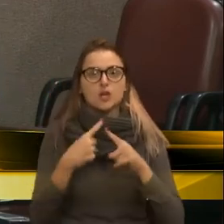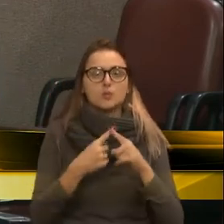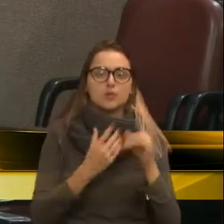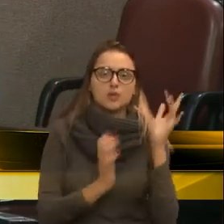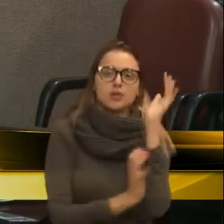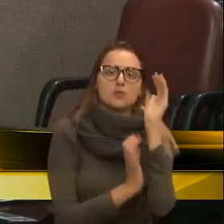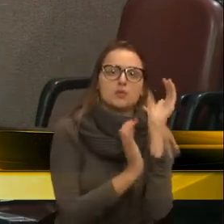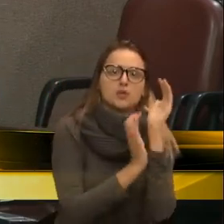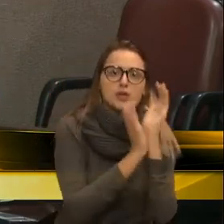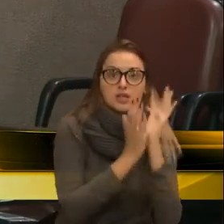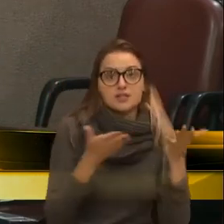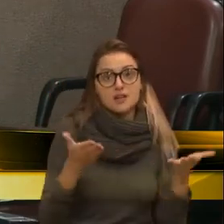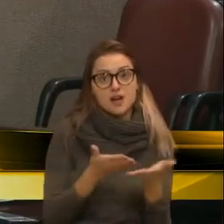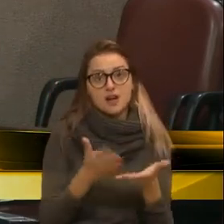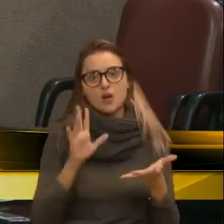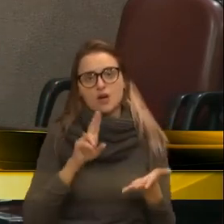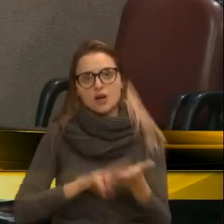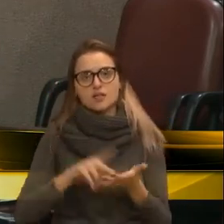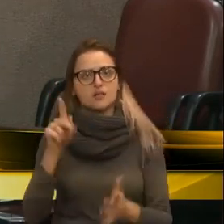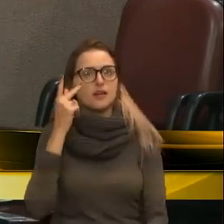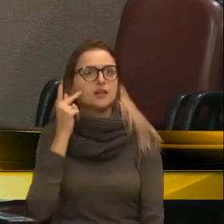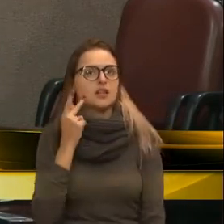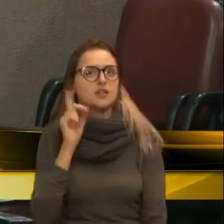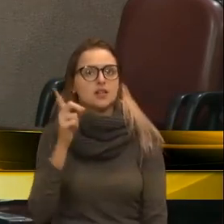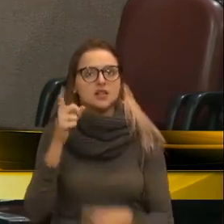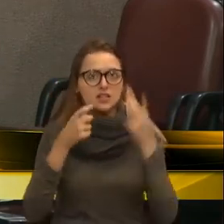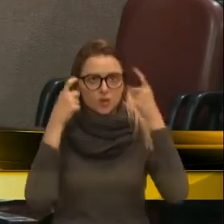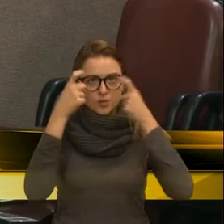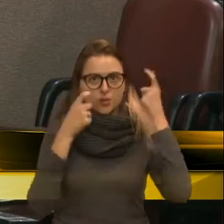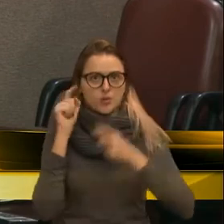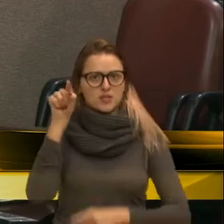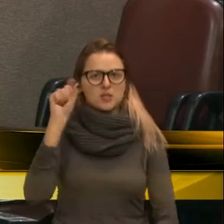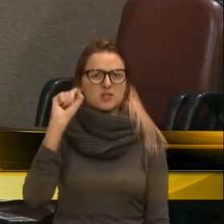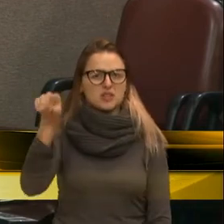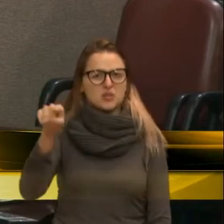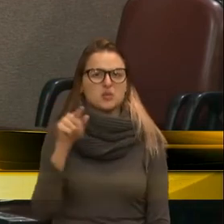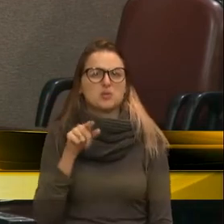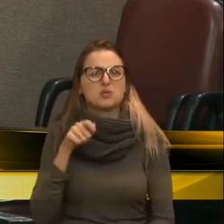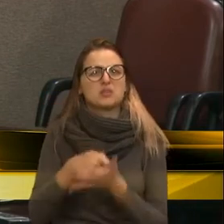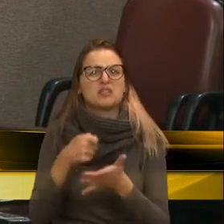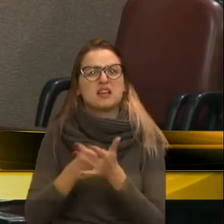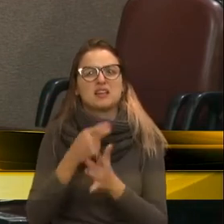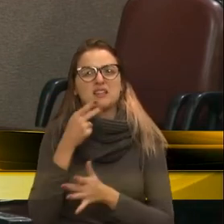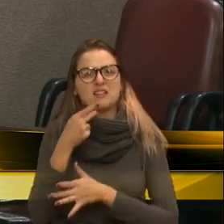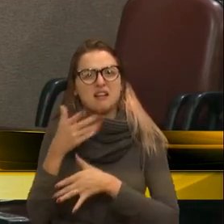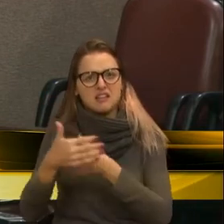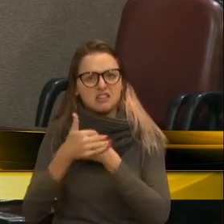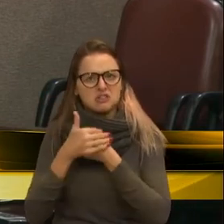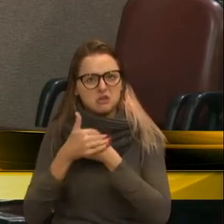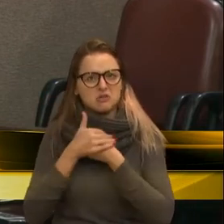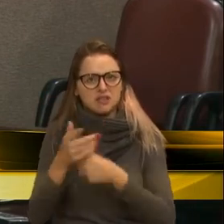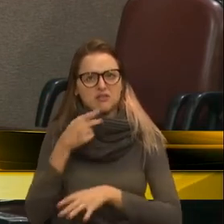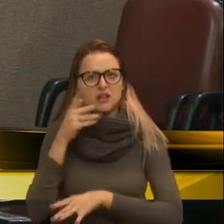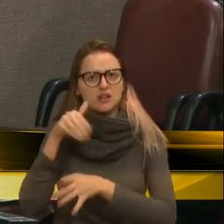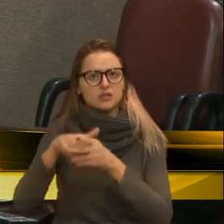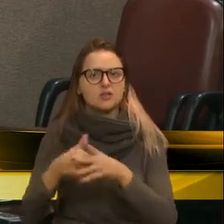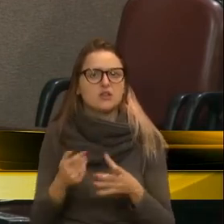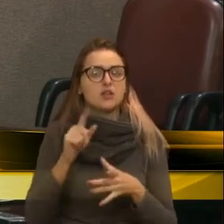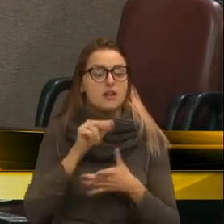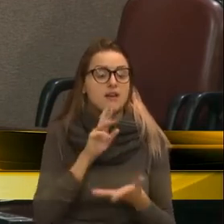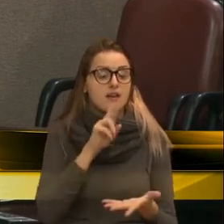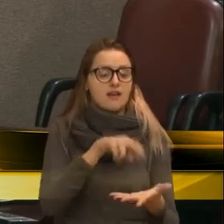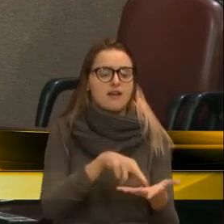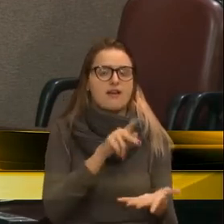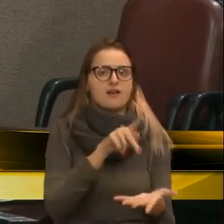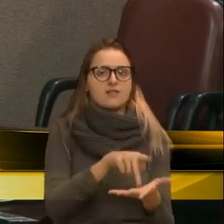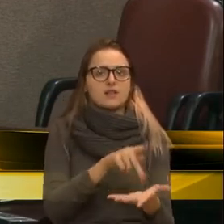dessa administração, vereador Renato Nunes, e não é a preocupação que Vossa Excelência tenta fazer cortina de fumaça aqui, é o real.